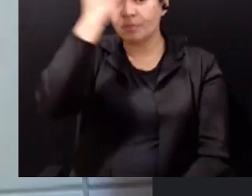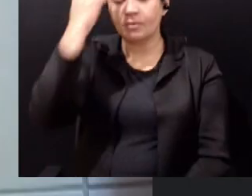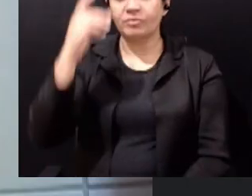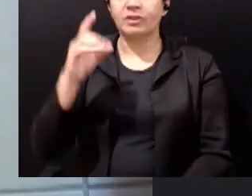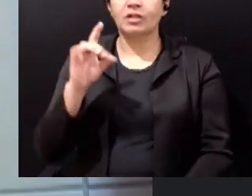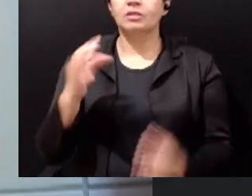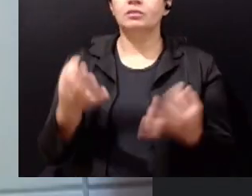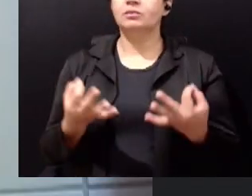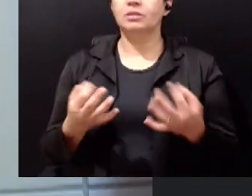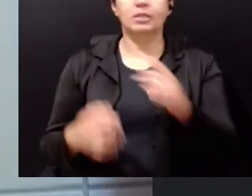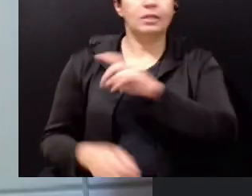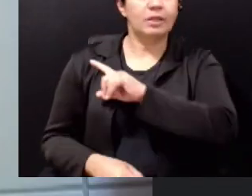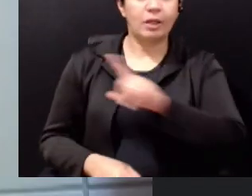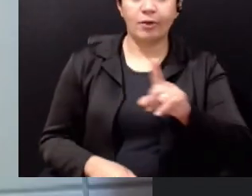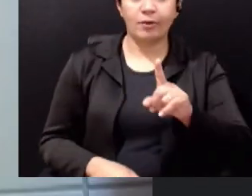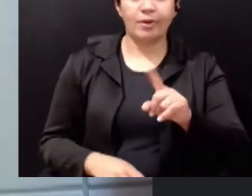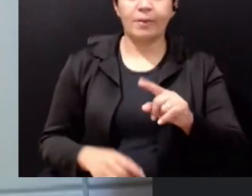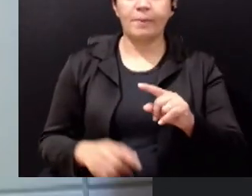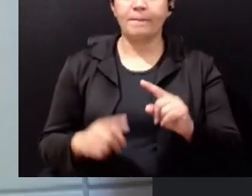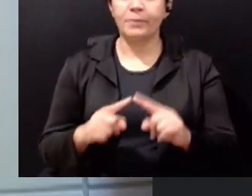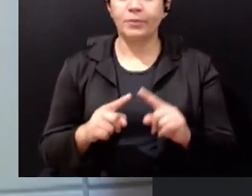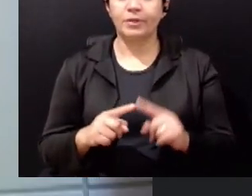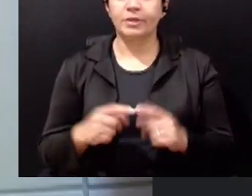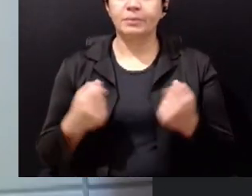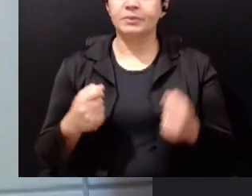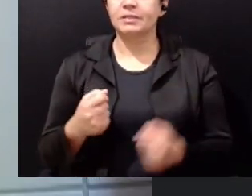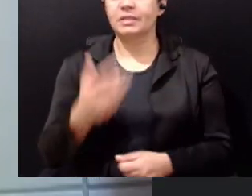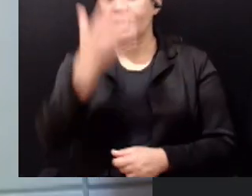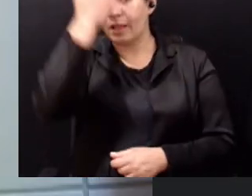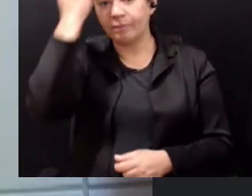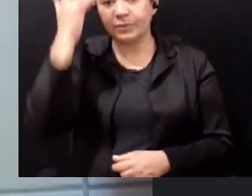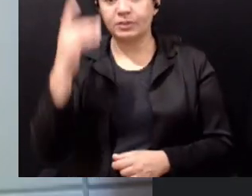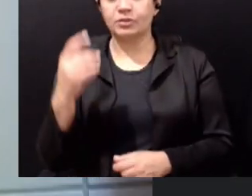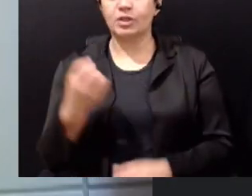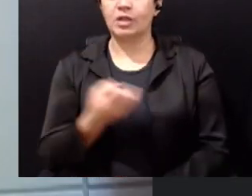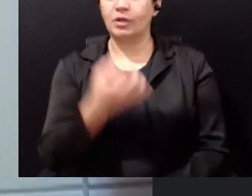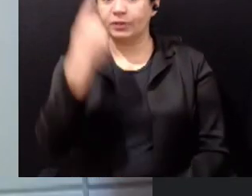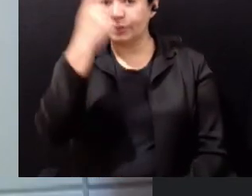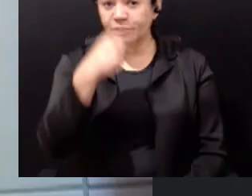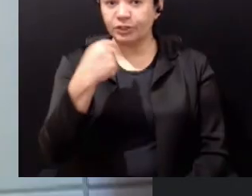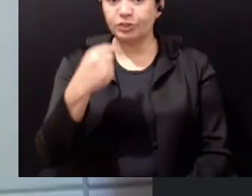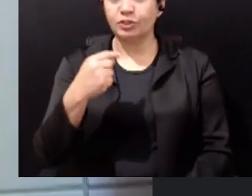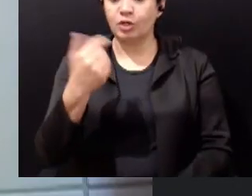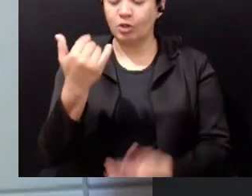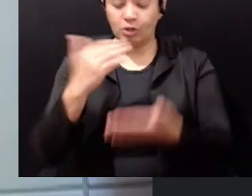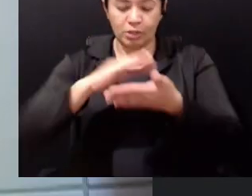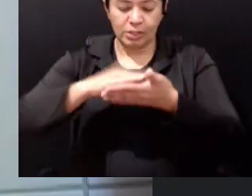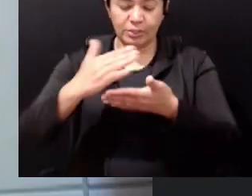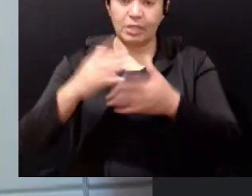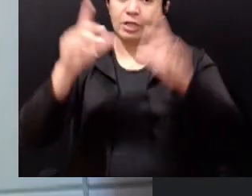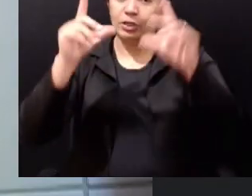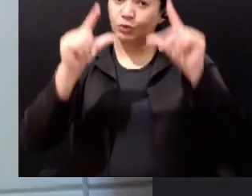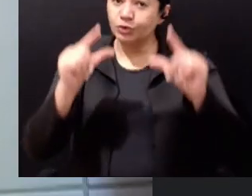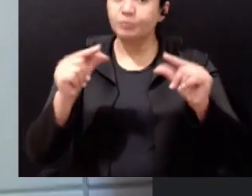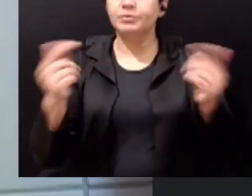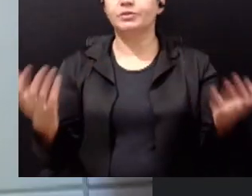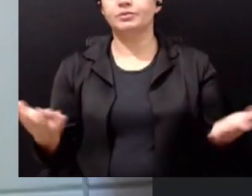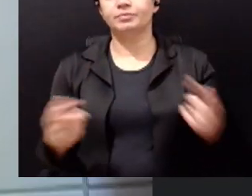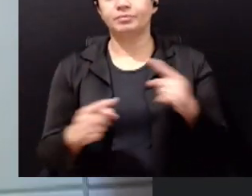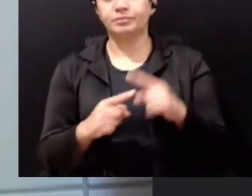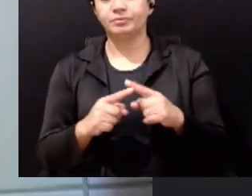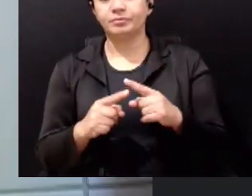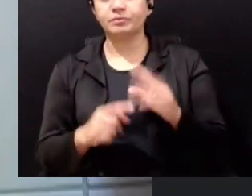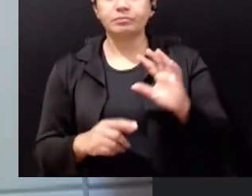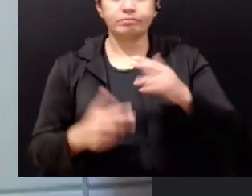mais de questão da pessoa reduzir esse número de horas de tela por dia, né? Porque gera